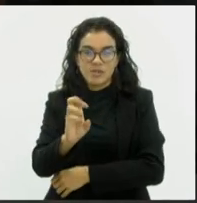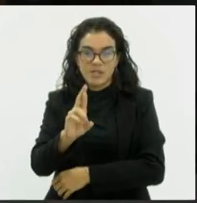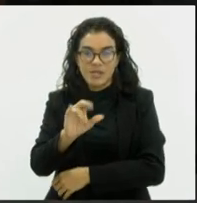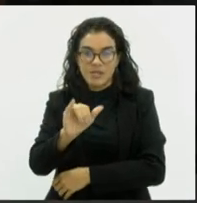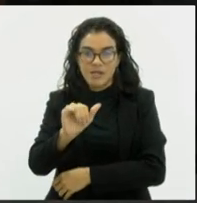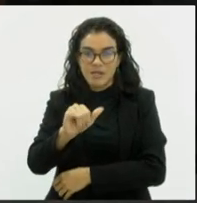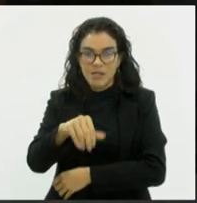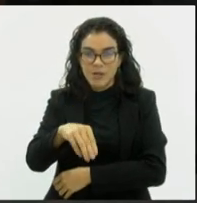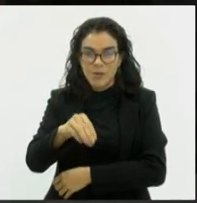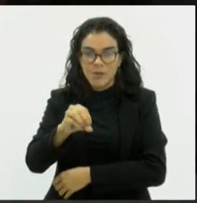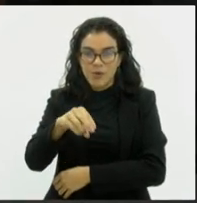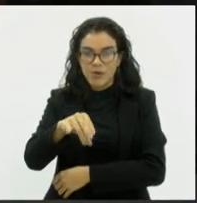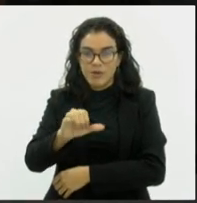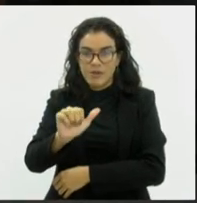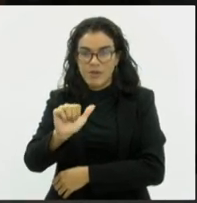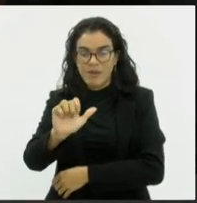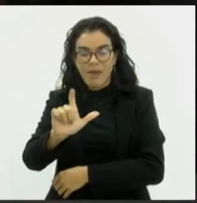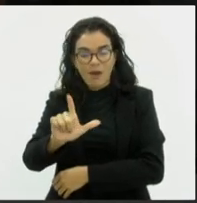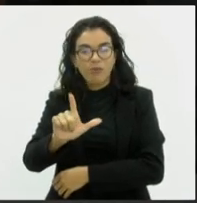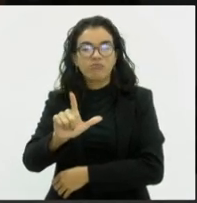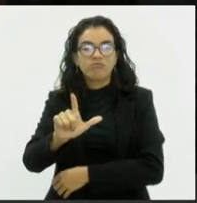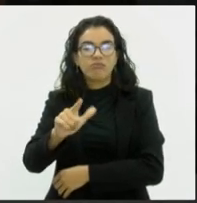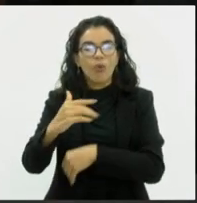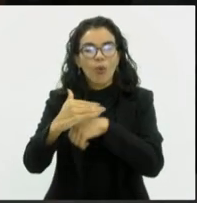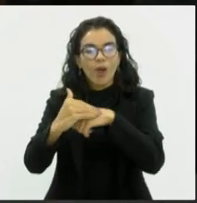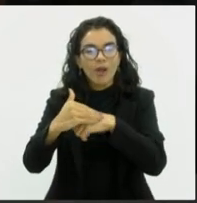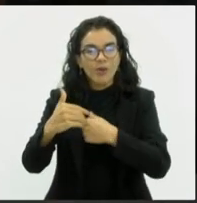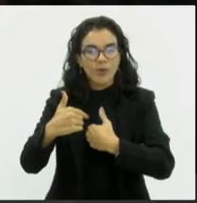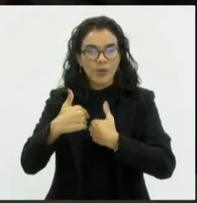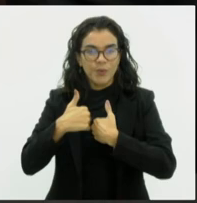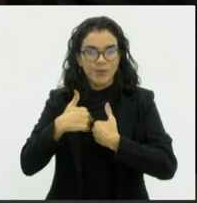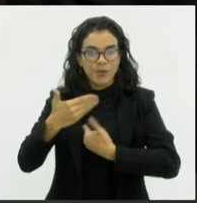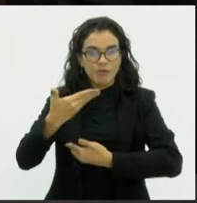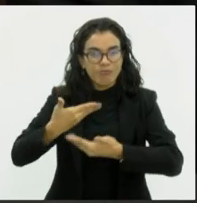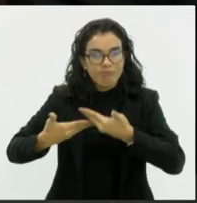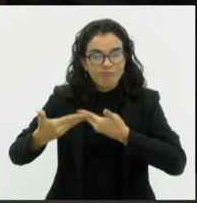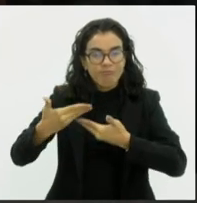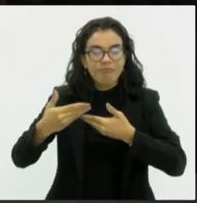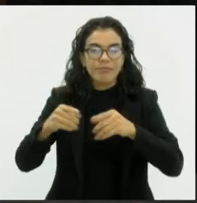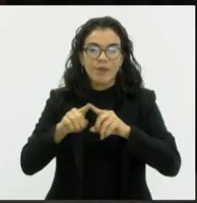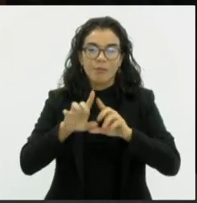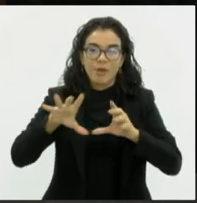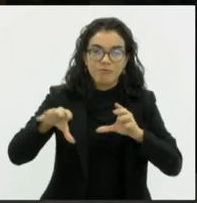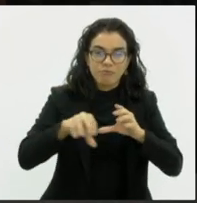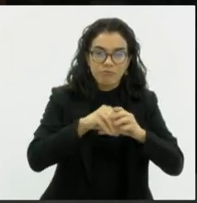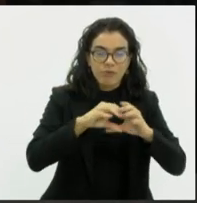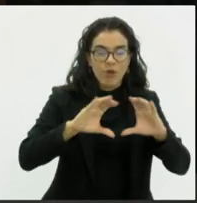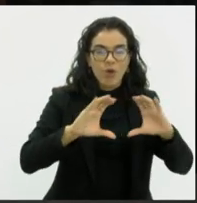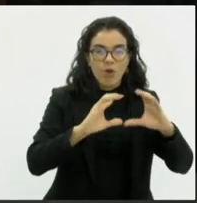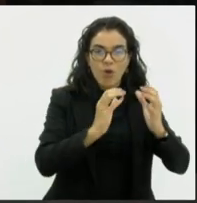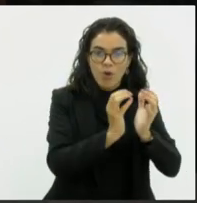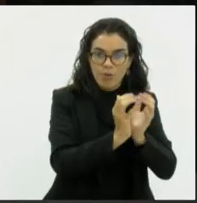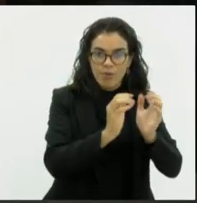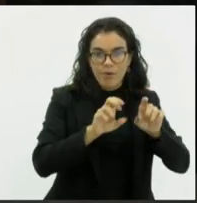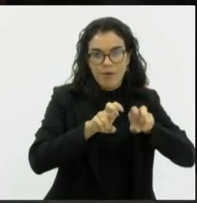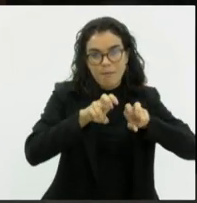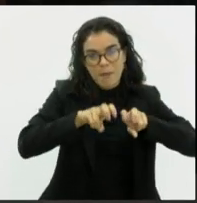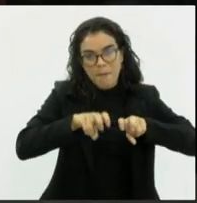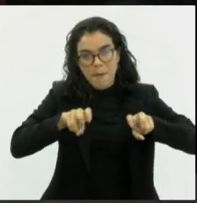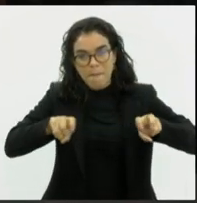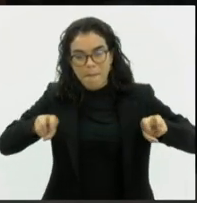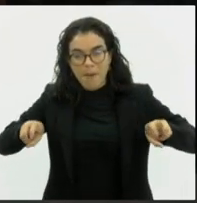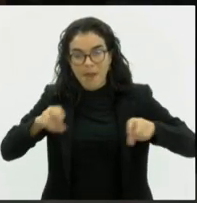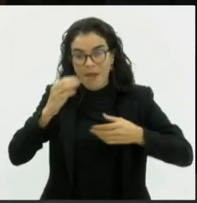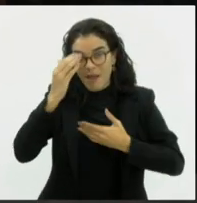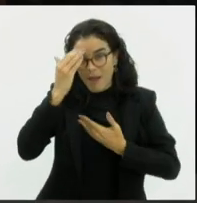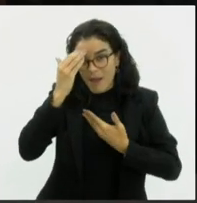vocês têm a mim. Cumprimento a todos que compõem a mesa aqui junto comigo. Agradeço